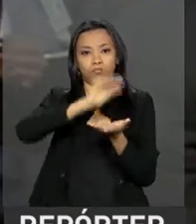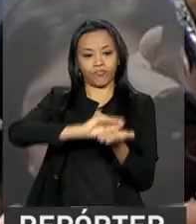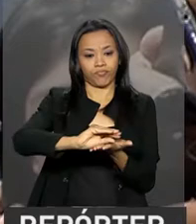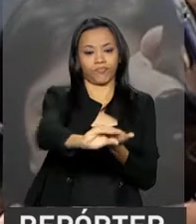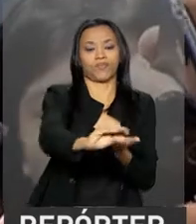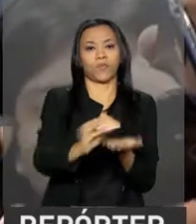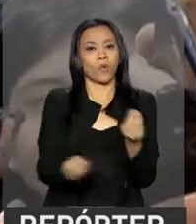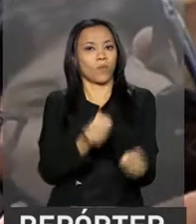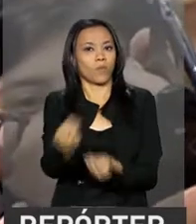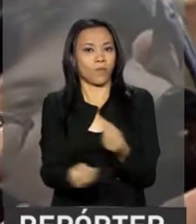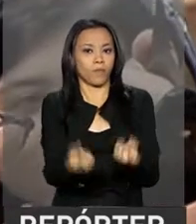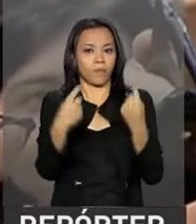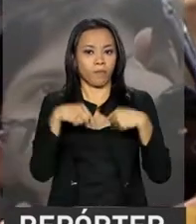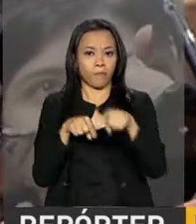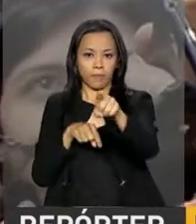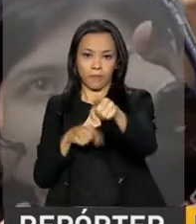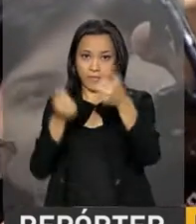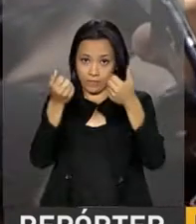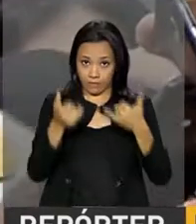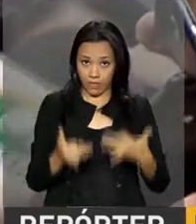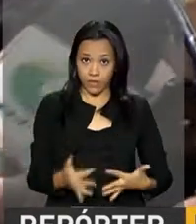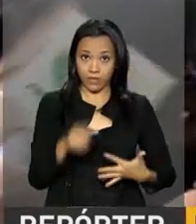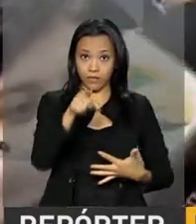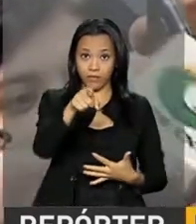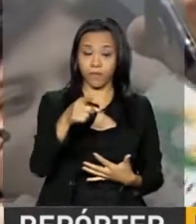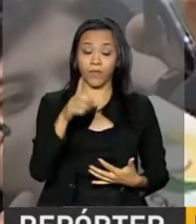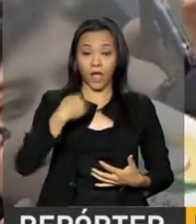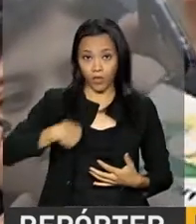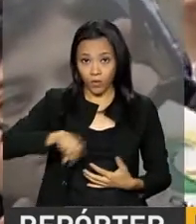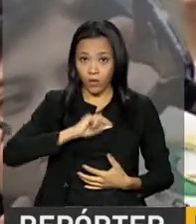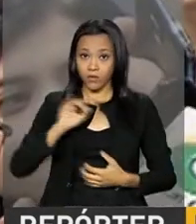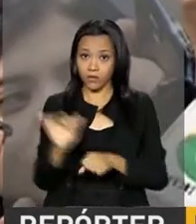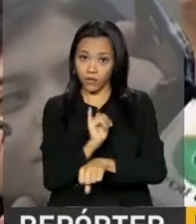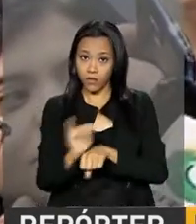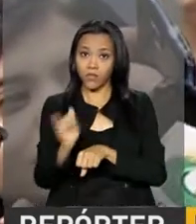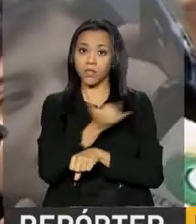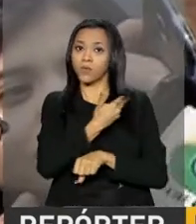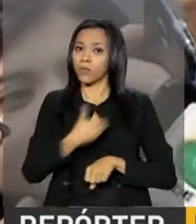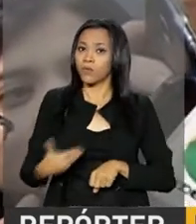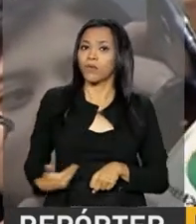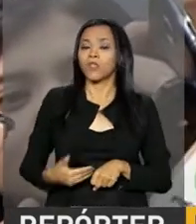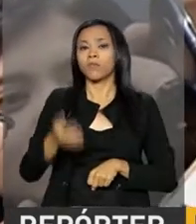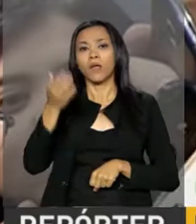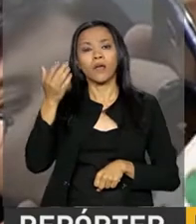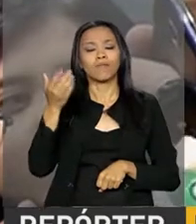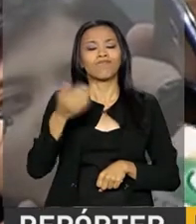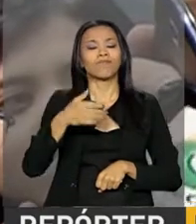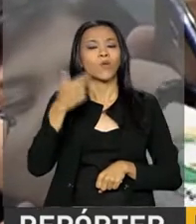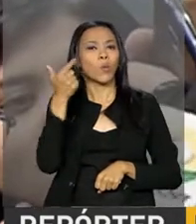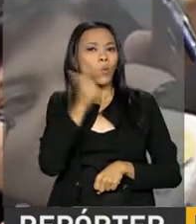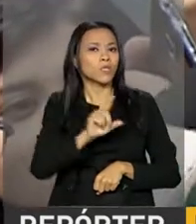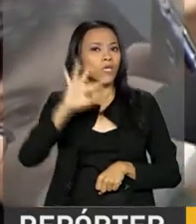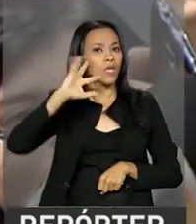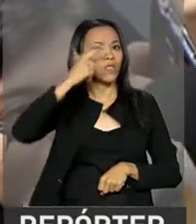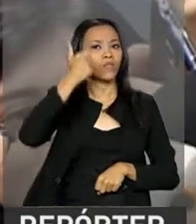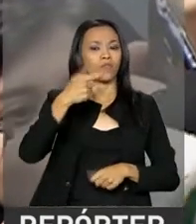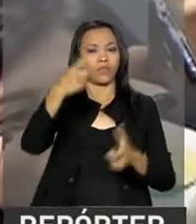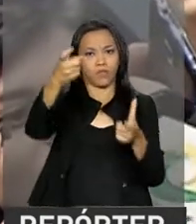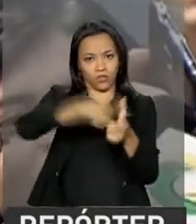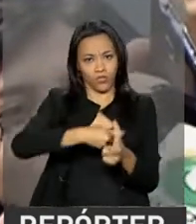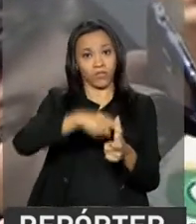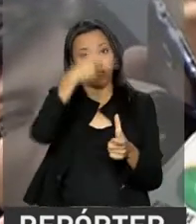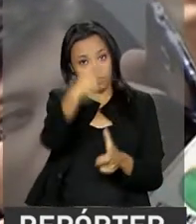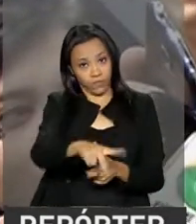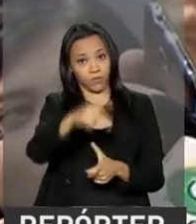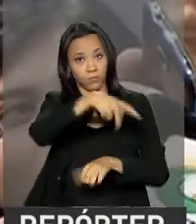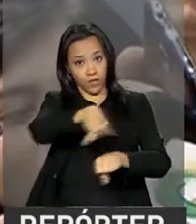nossa estratégia para suprir o déficit de infraestrutura no país está calcado principalmente nas